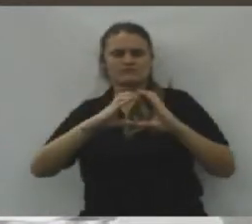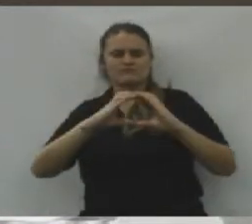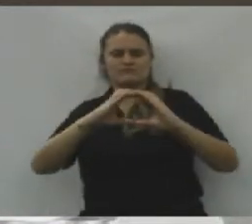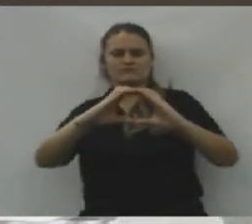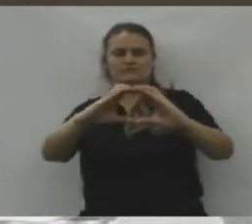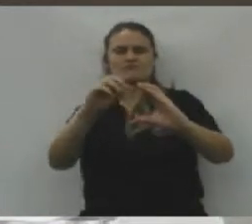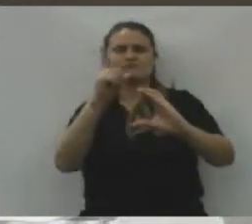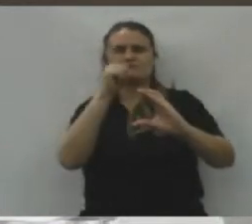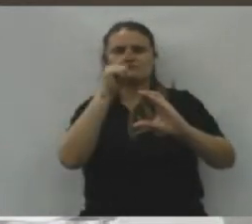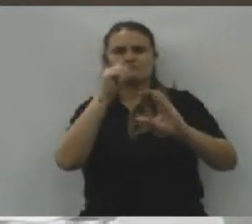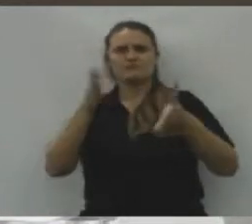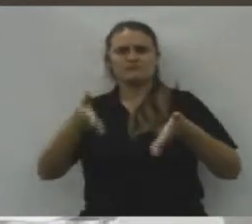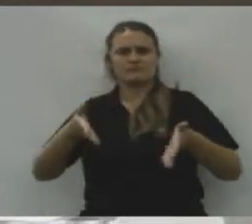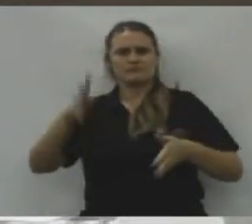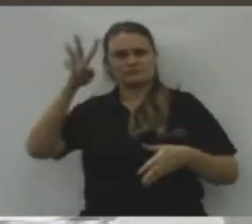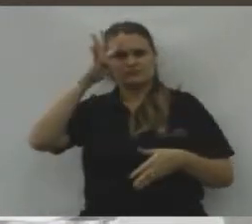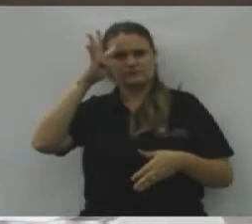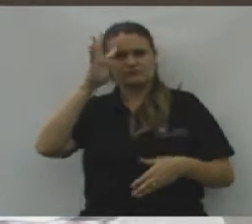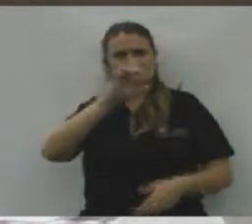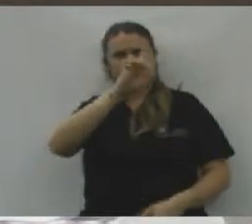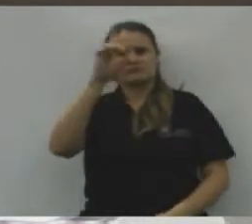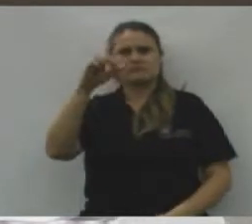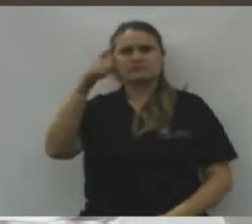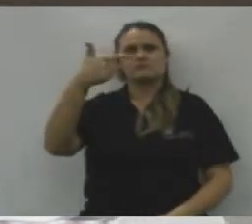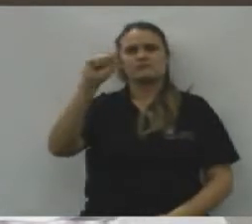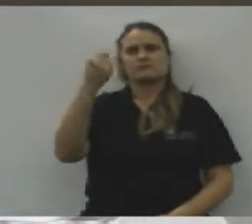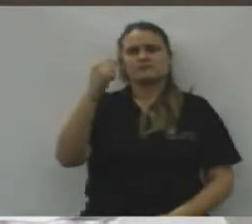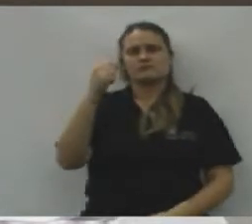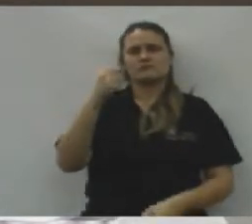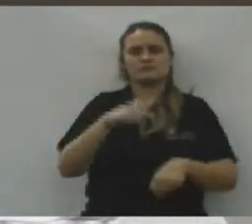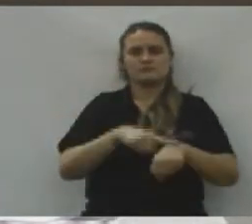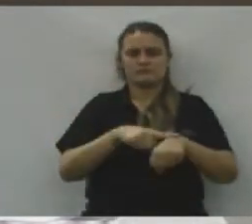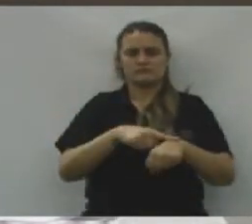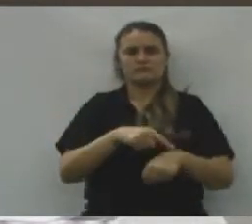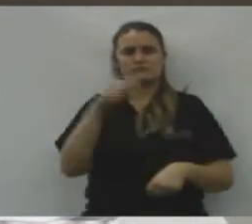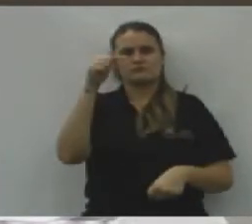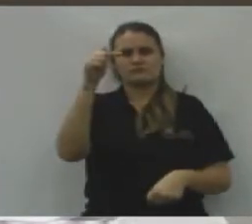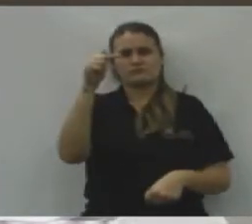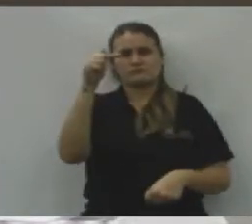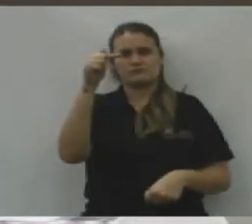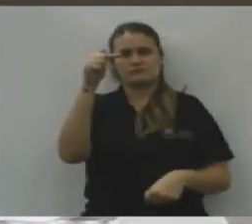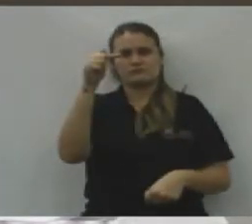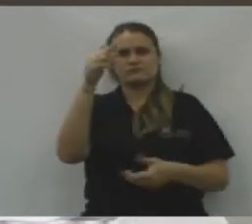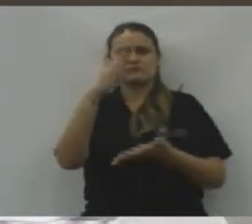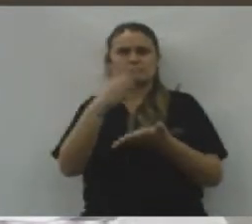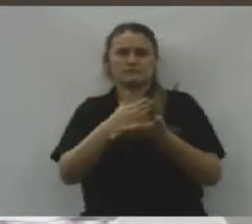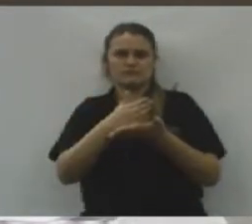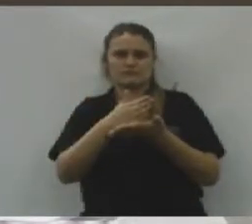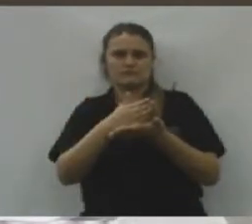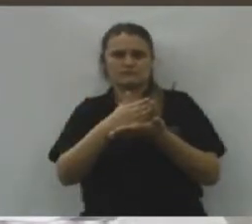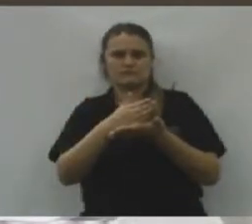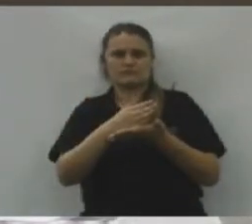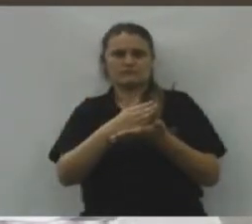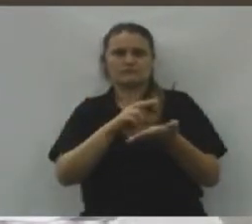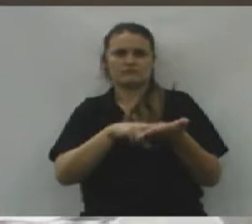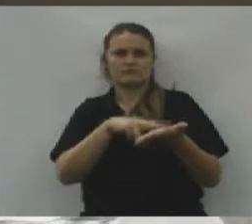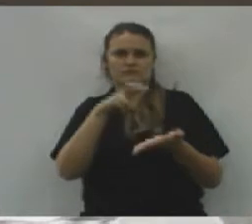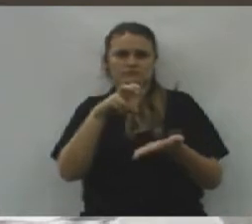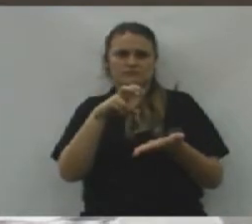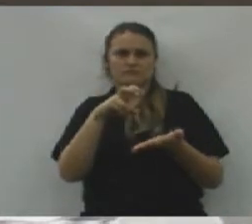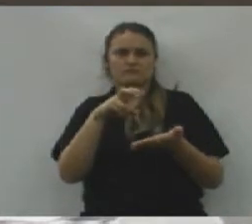água nesta quarta-feira, 28, a partir das 7h30. Os serviços deverão